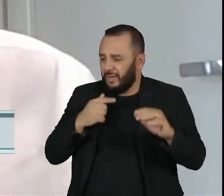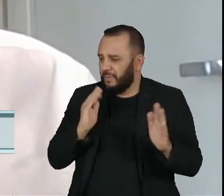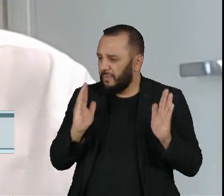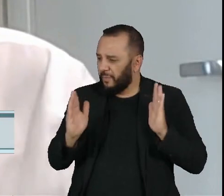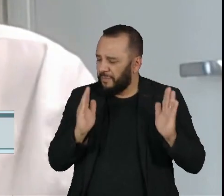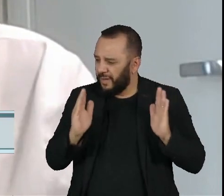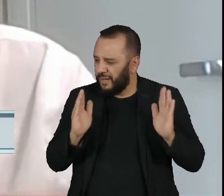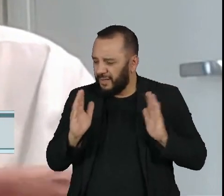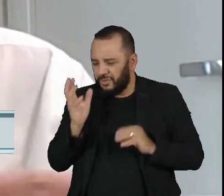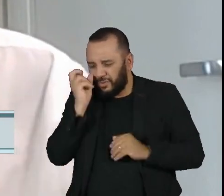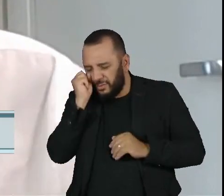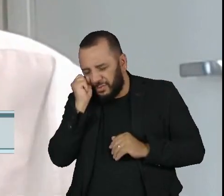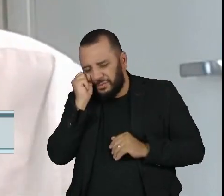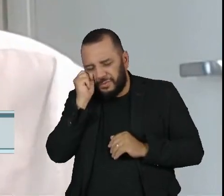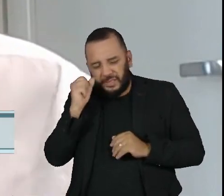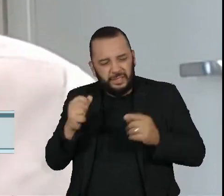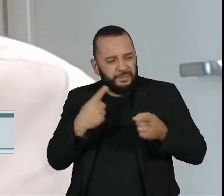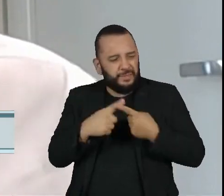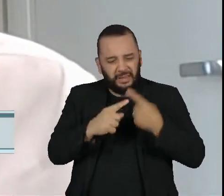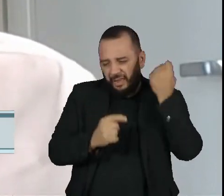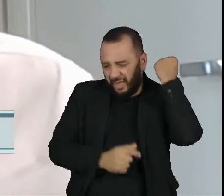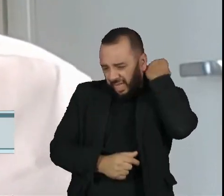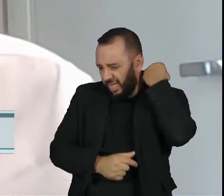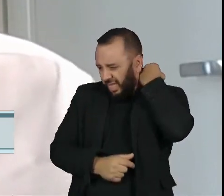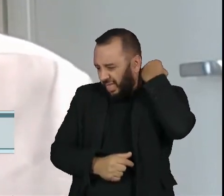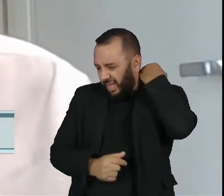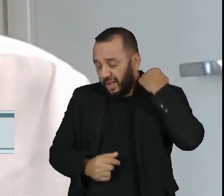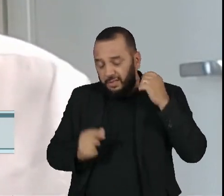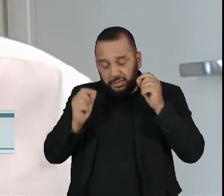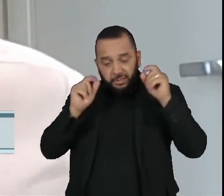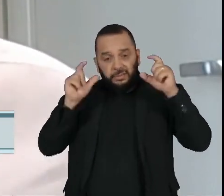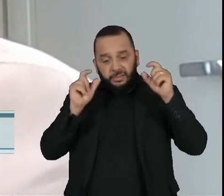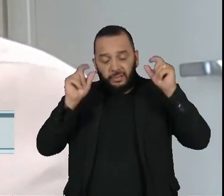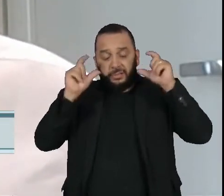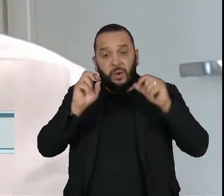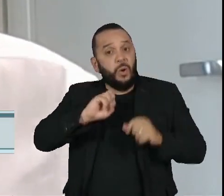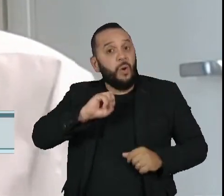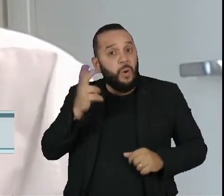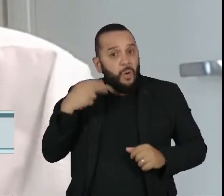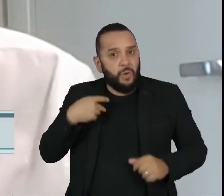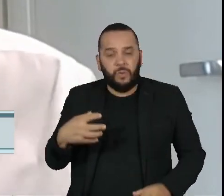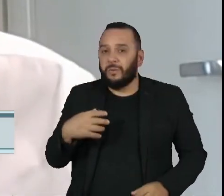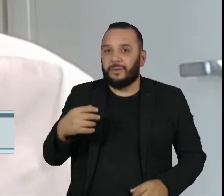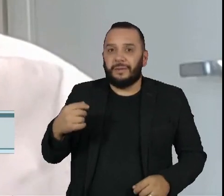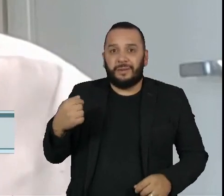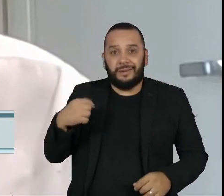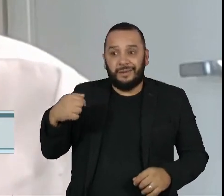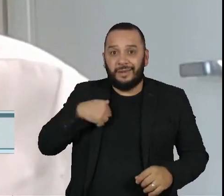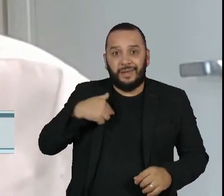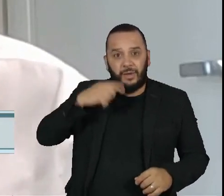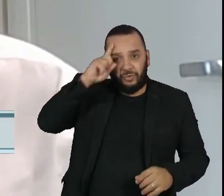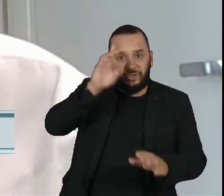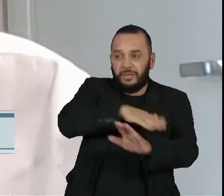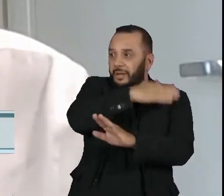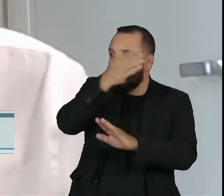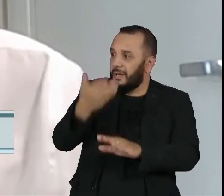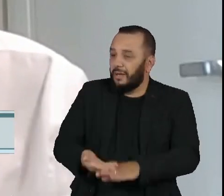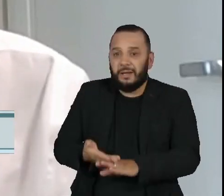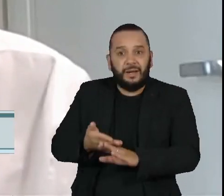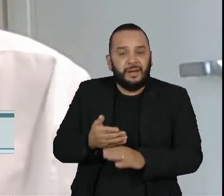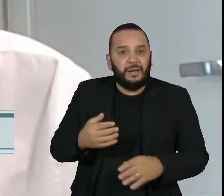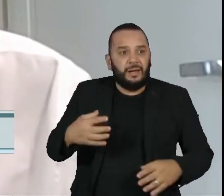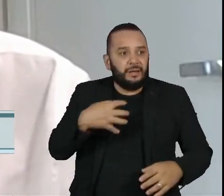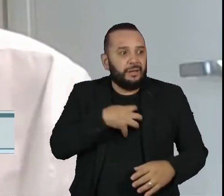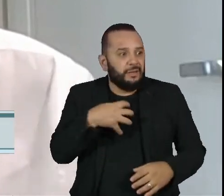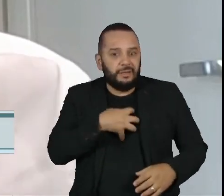dormir, como eu lido com os estresses na hora de dormir, ou por fatores comportamentais, as coisas que eu faço próximo ao horário de dormir. Existe uma